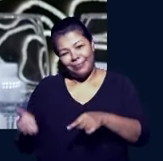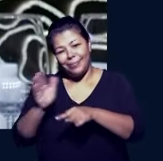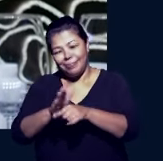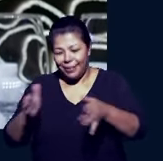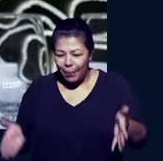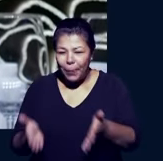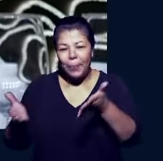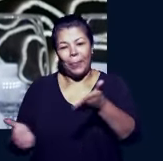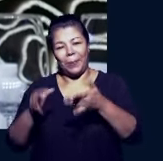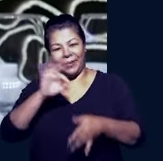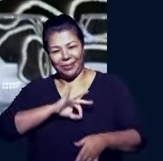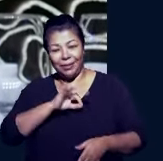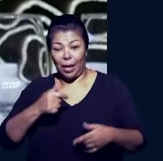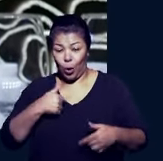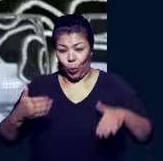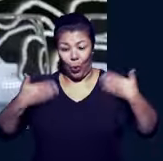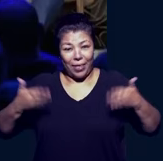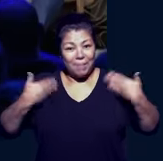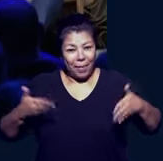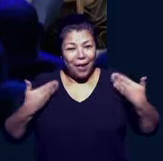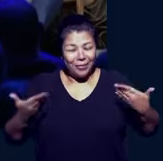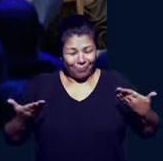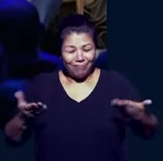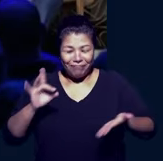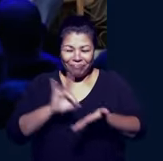tô tô super animado como eu nunca